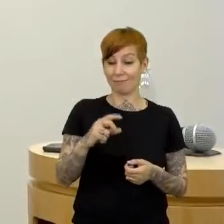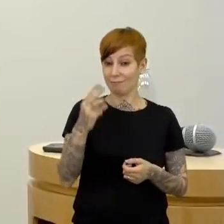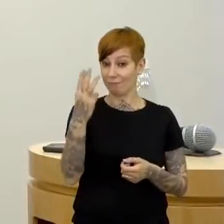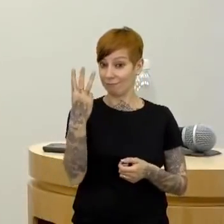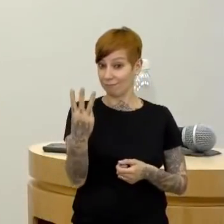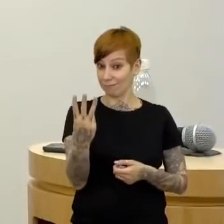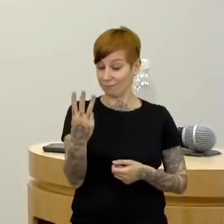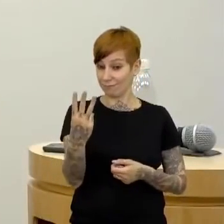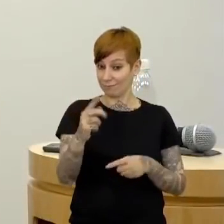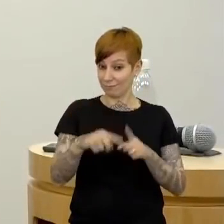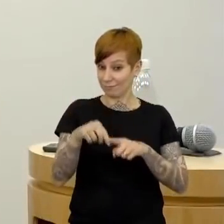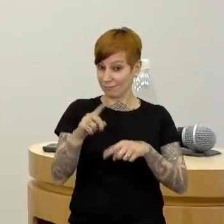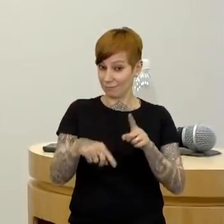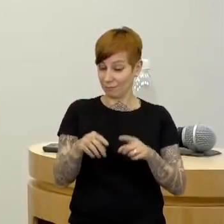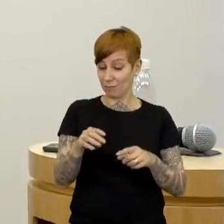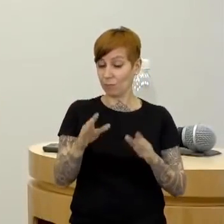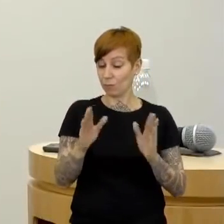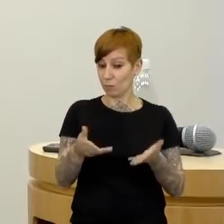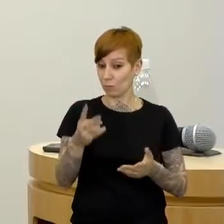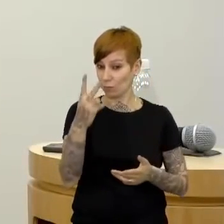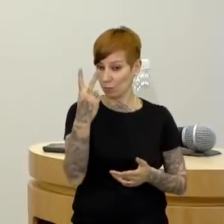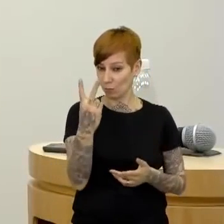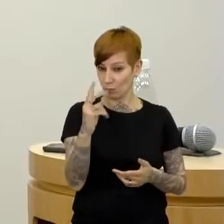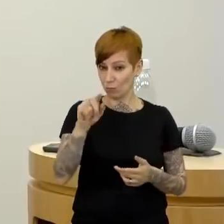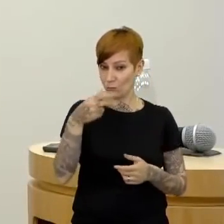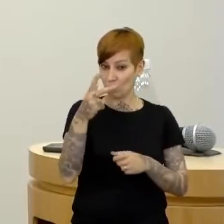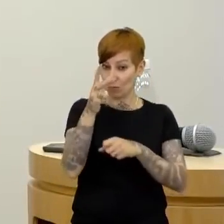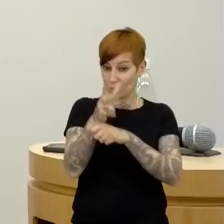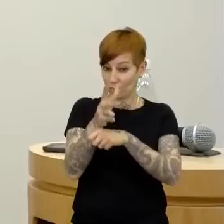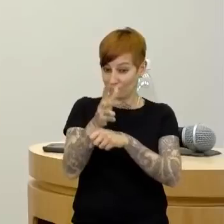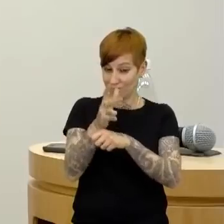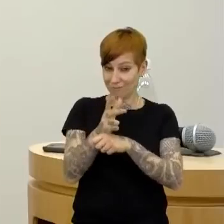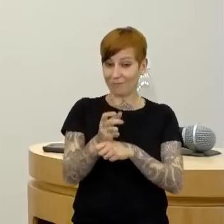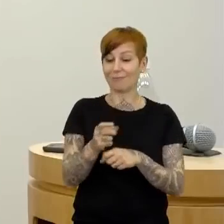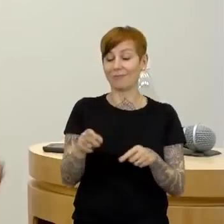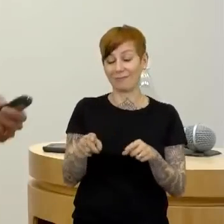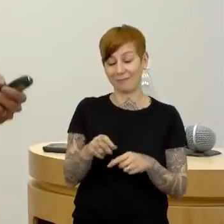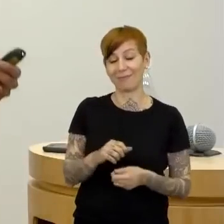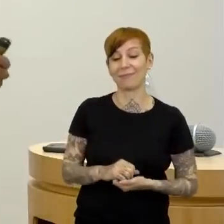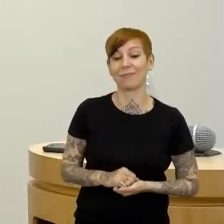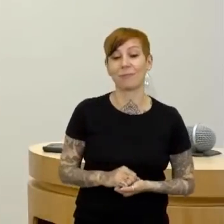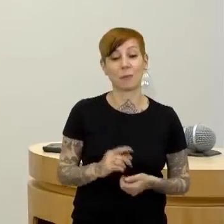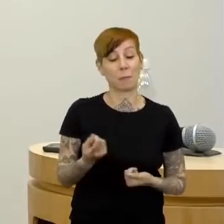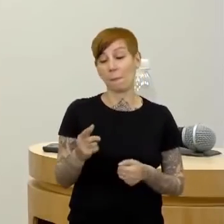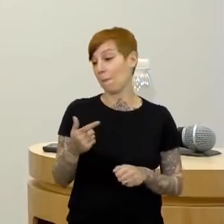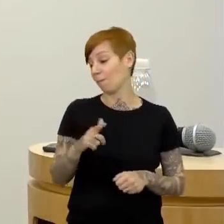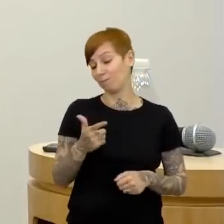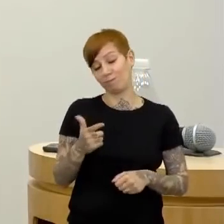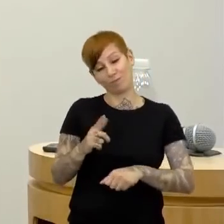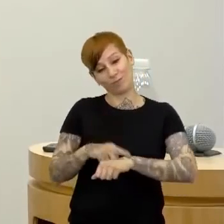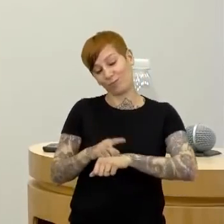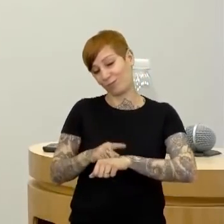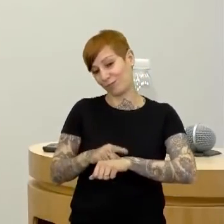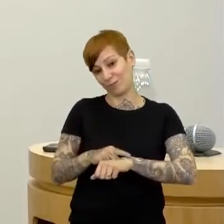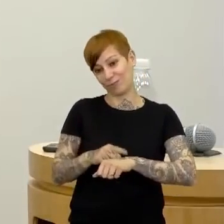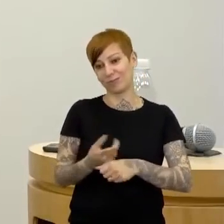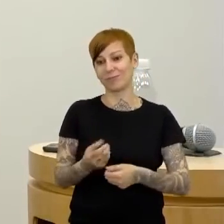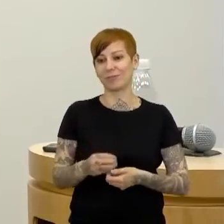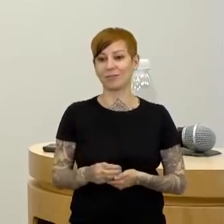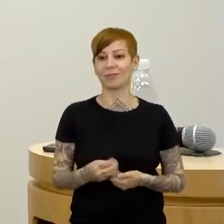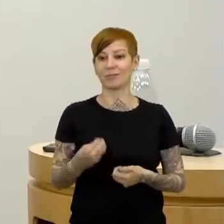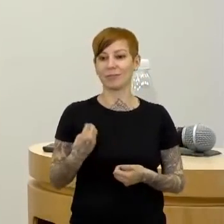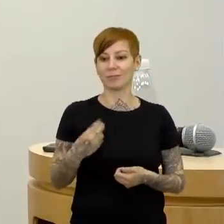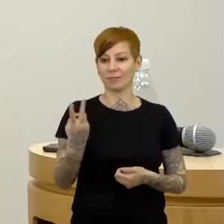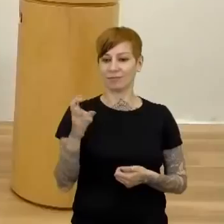nós vamos fazer dois hoje e um ficou gravado para vocês também tá bom porque também não vai dar tempo de fazermos aqui na ao vivo